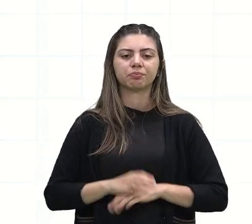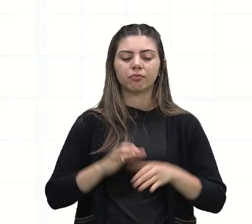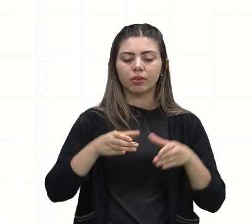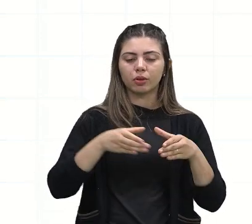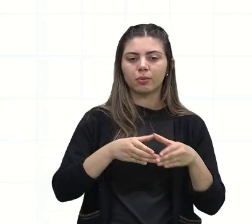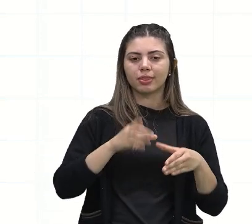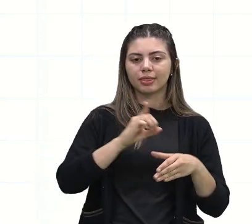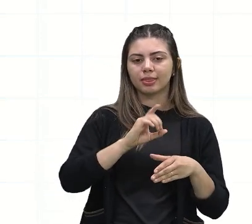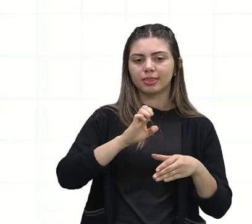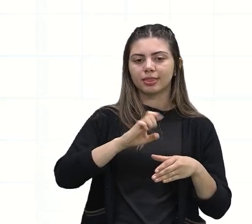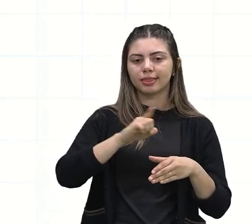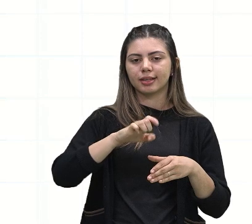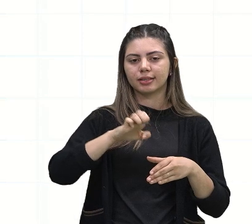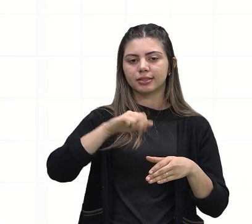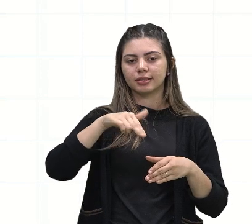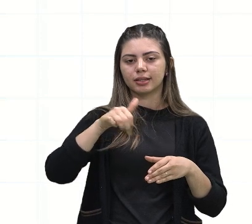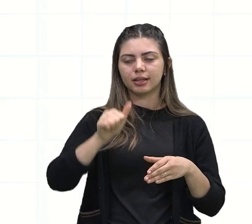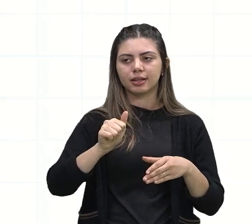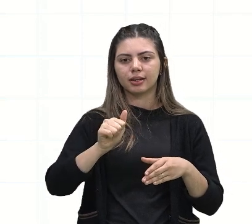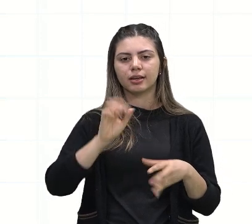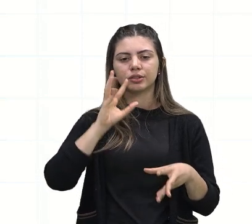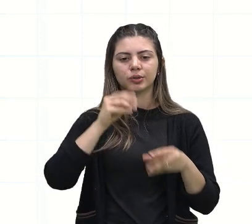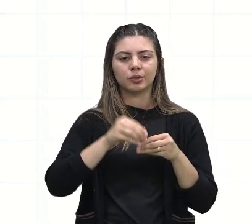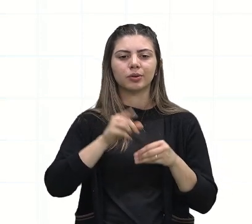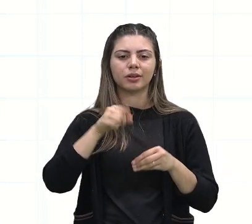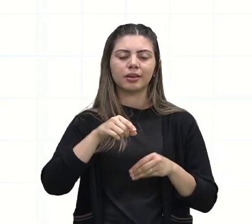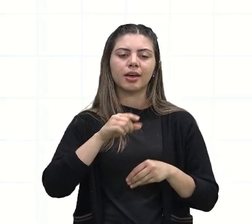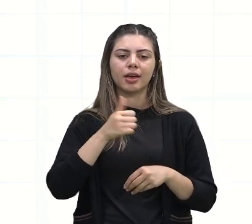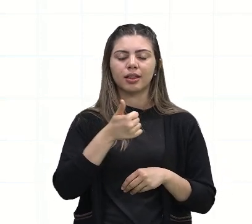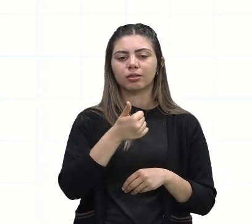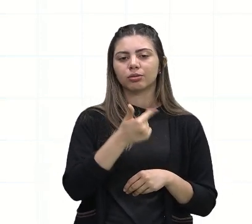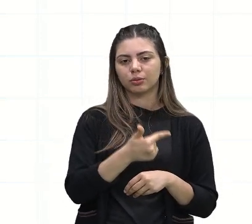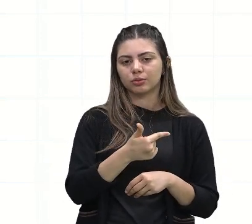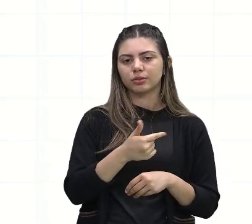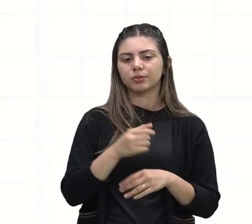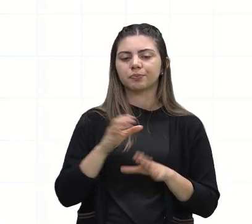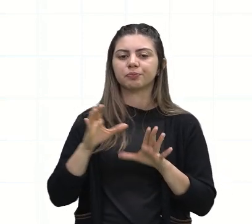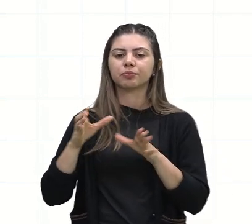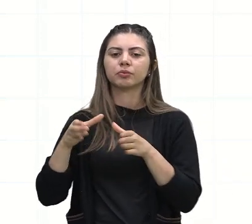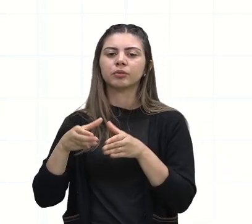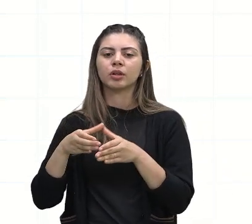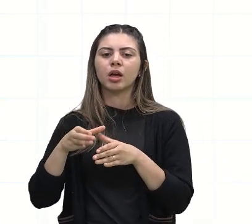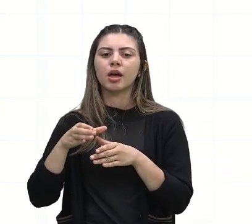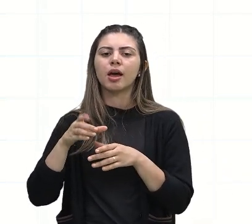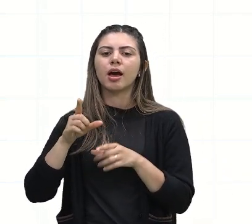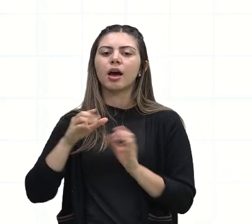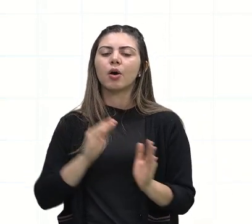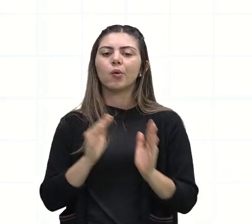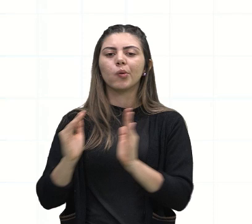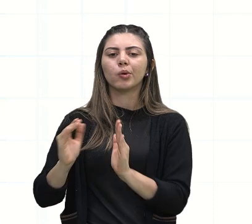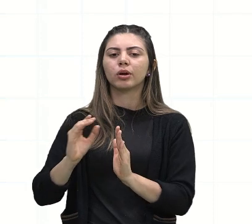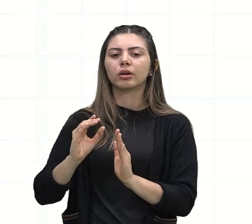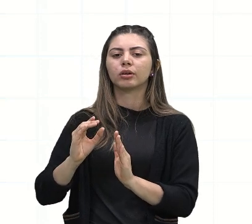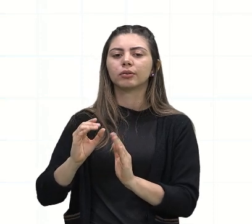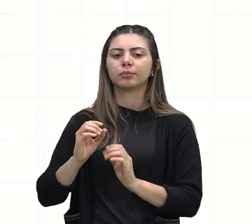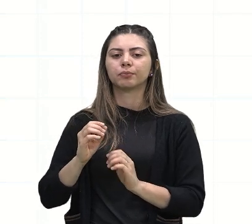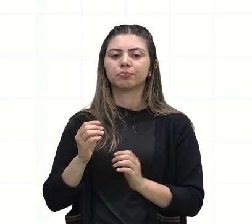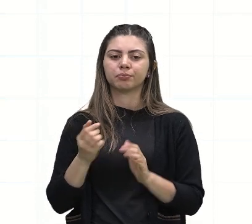dezena representa o quê? 12, né? O número 12. Dúzia, aliás, está errado